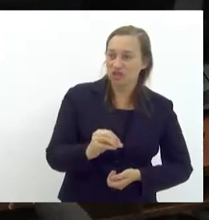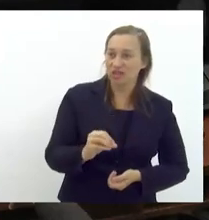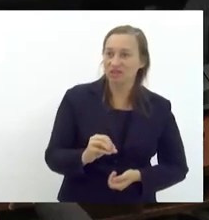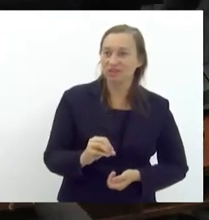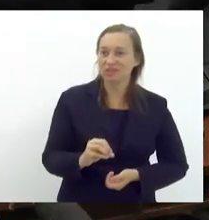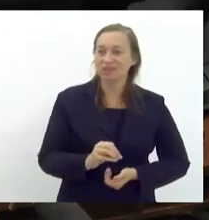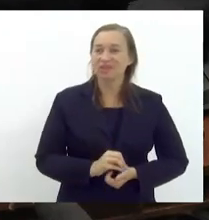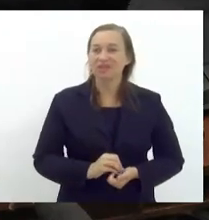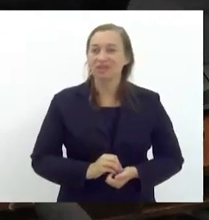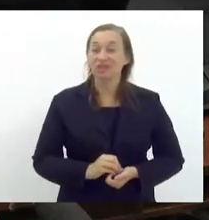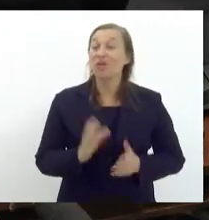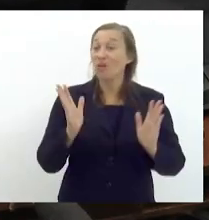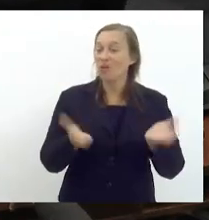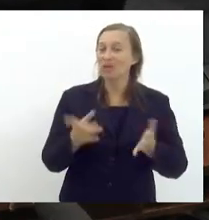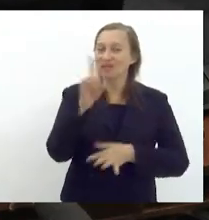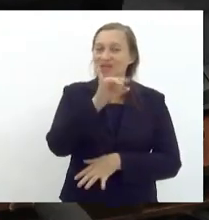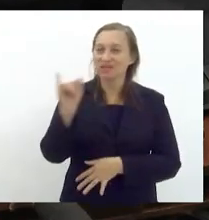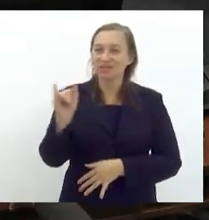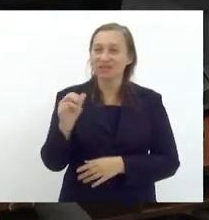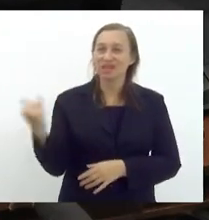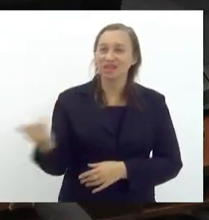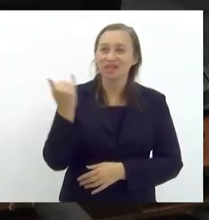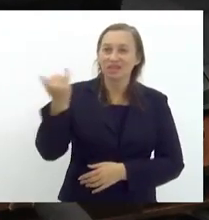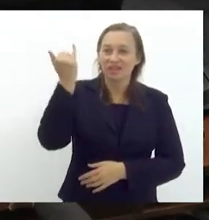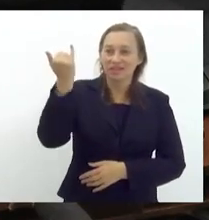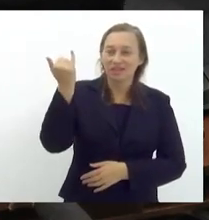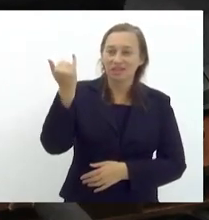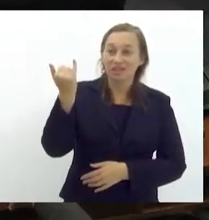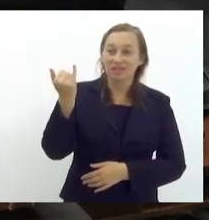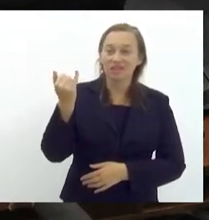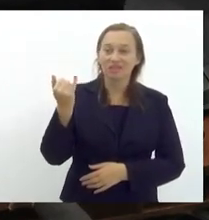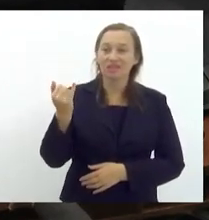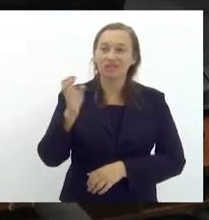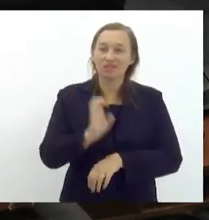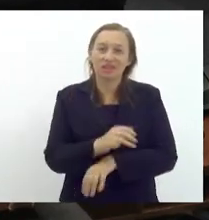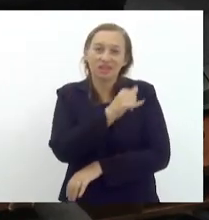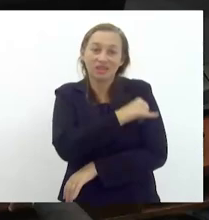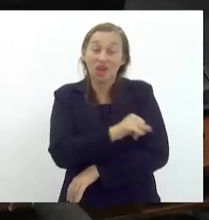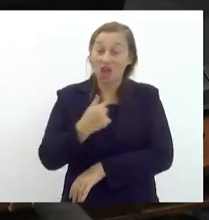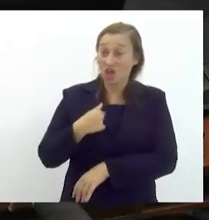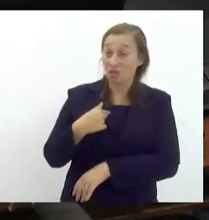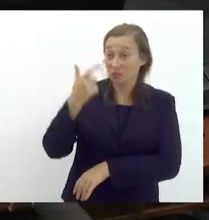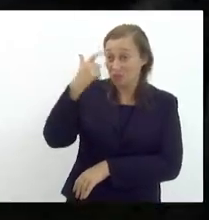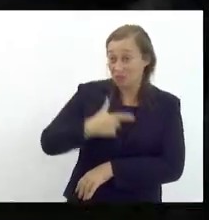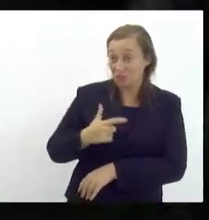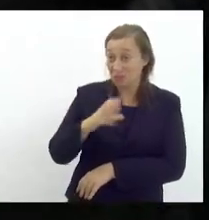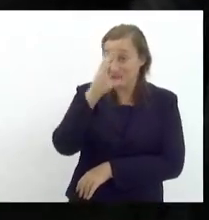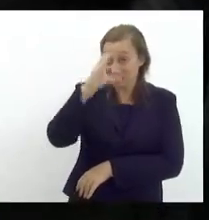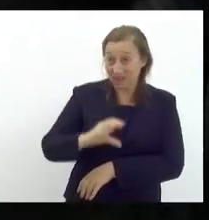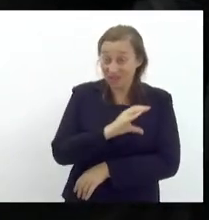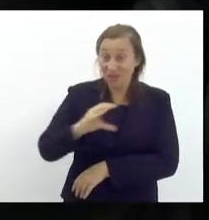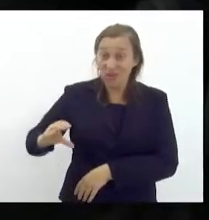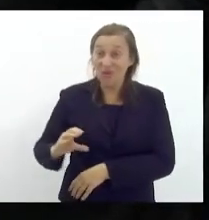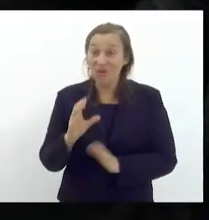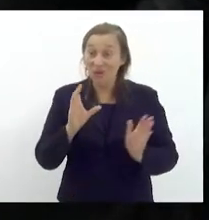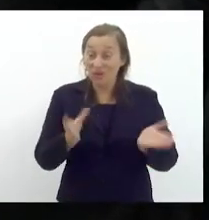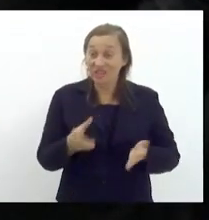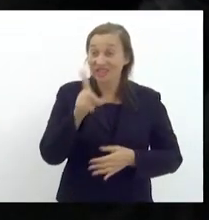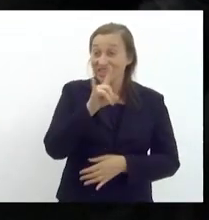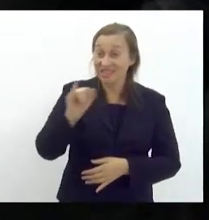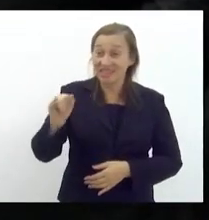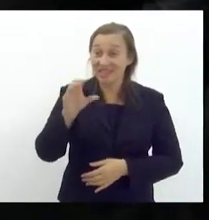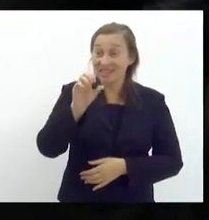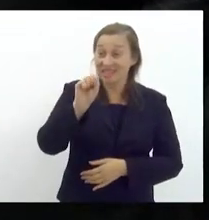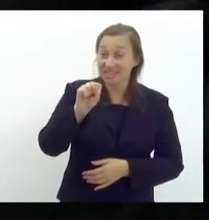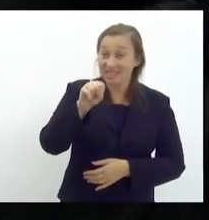dizer que hoje é um dia muito importante para o Estado do Rio de Janeiro e um dia eu que sou católico hoje em dia de São Pedro São Pedro